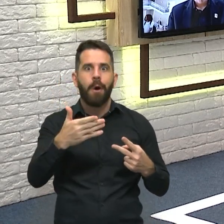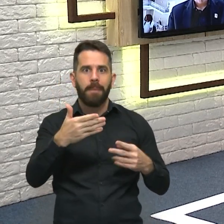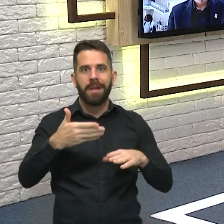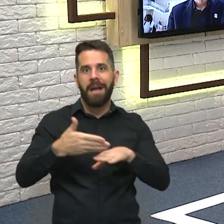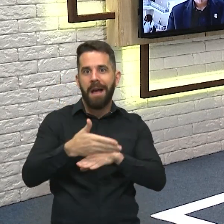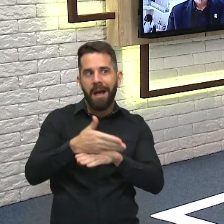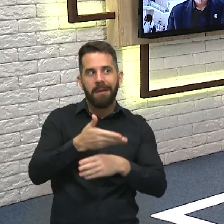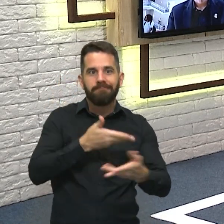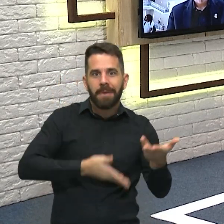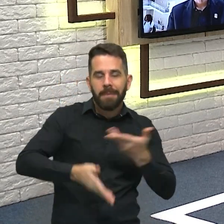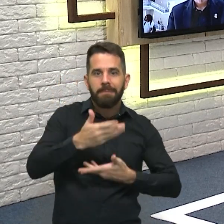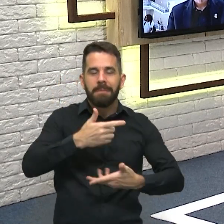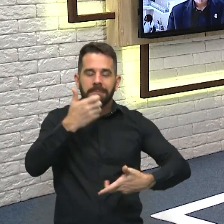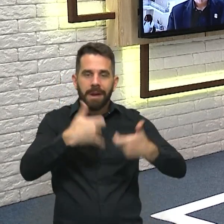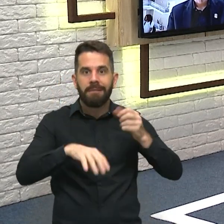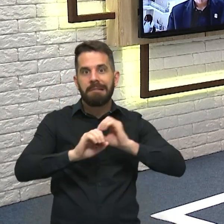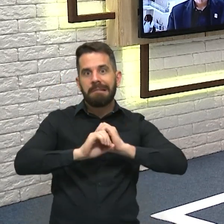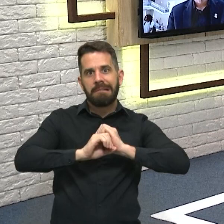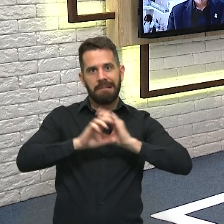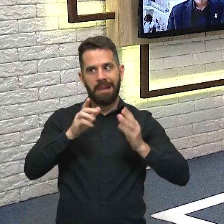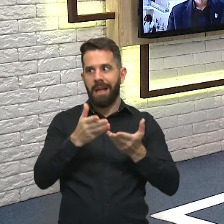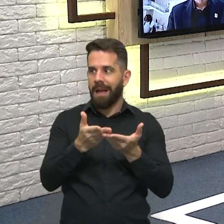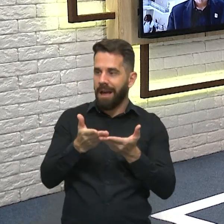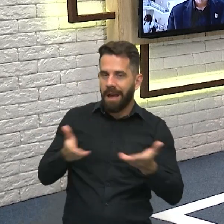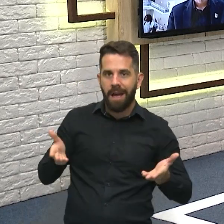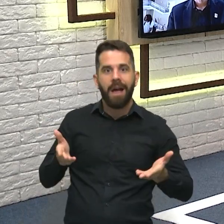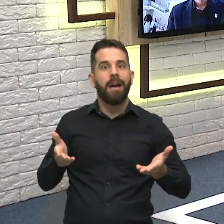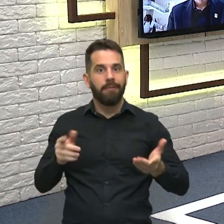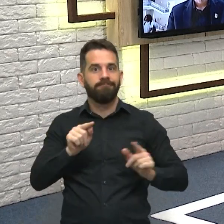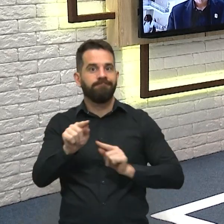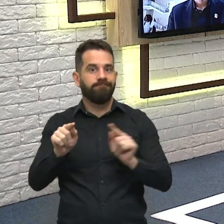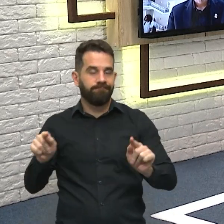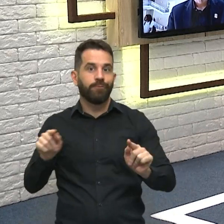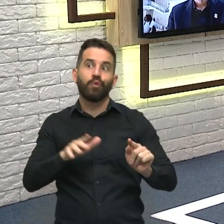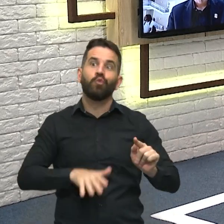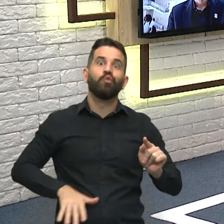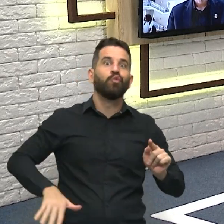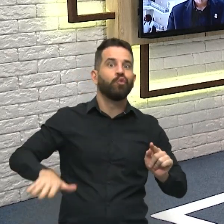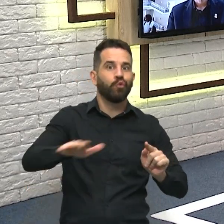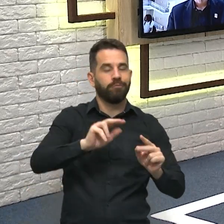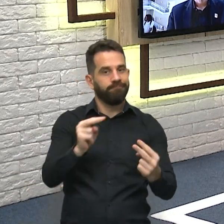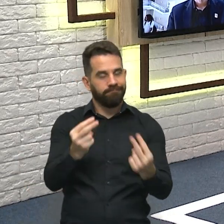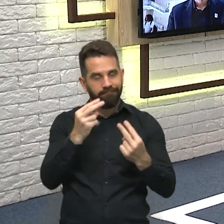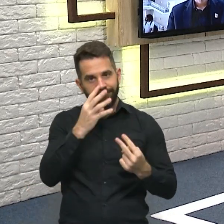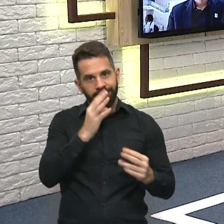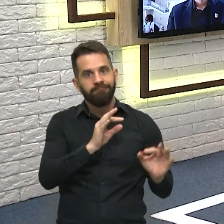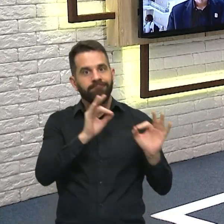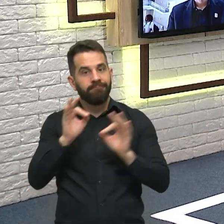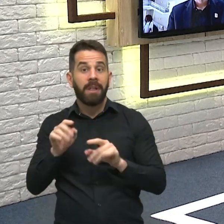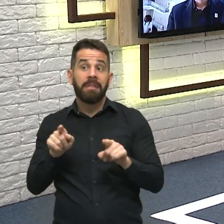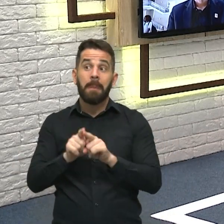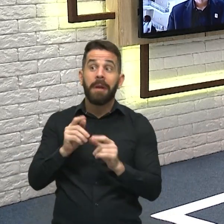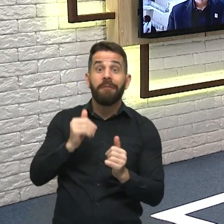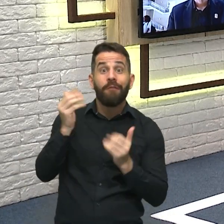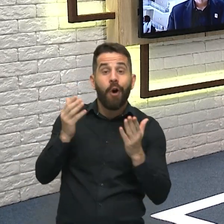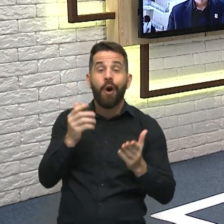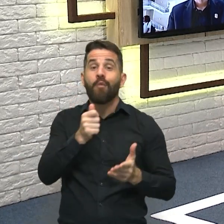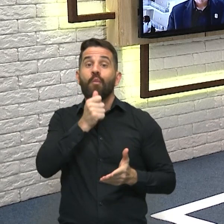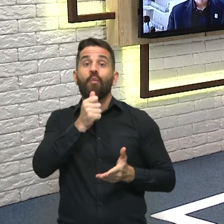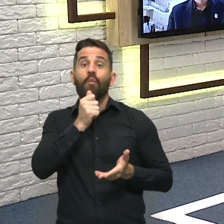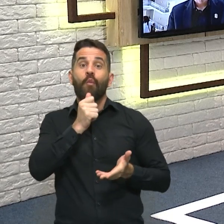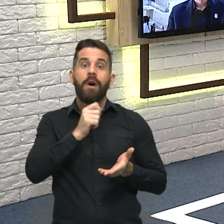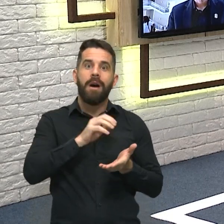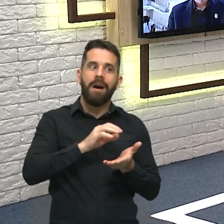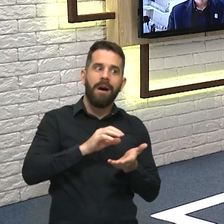programa, trazendo também mais informação, né, para toda a população acadêmica e para toda a população também que ainda não está dentro da universidade, né?